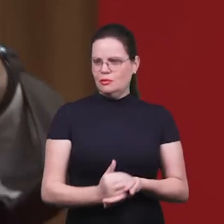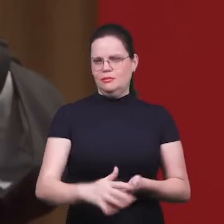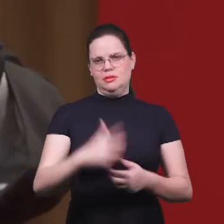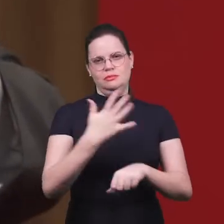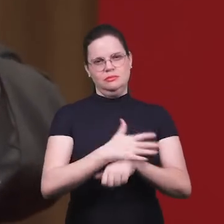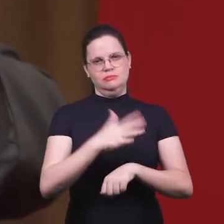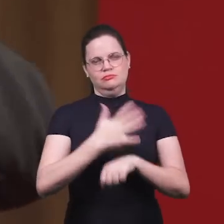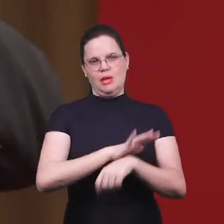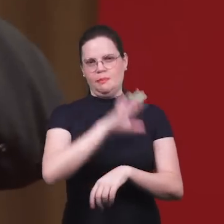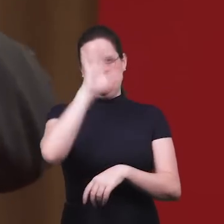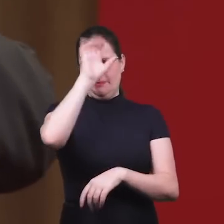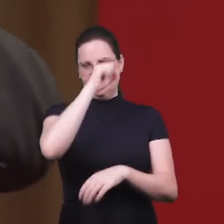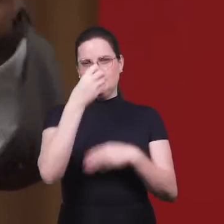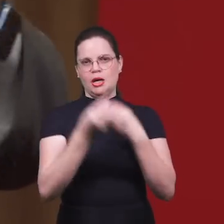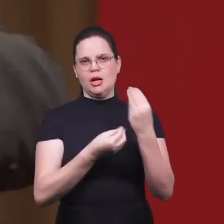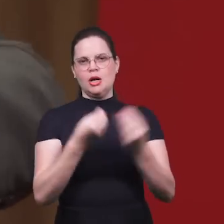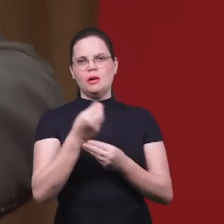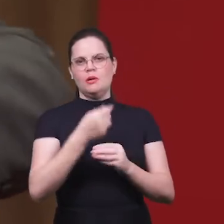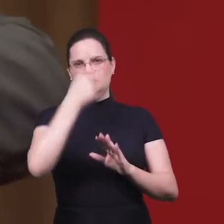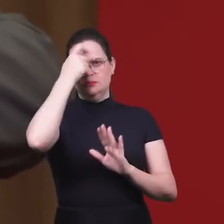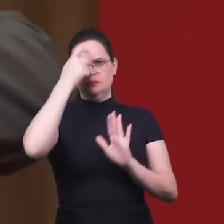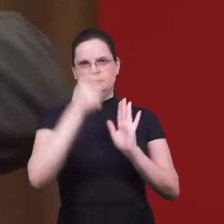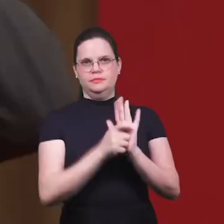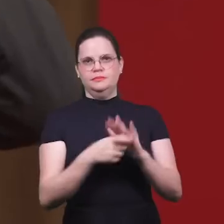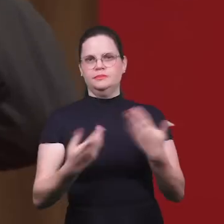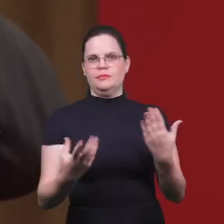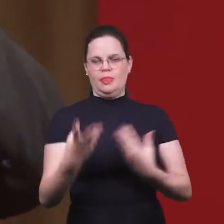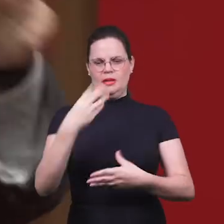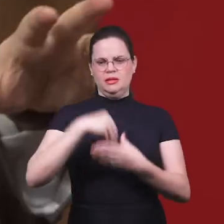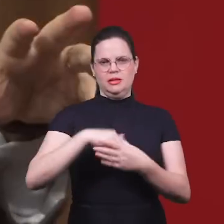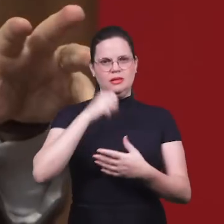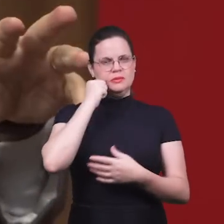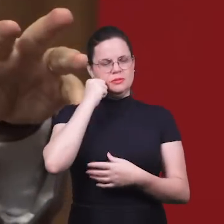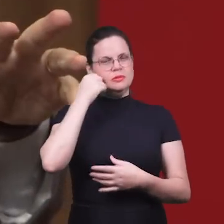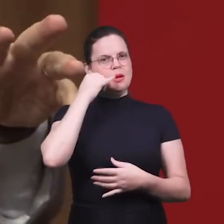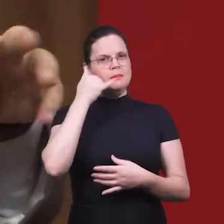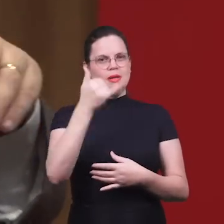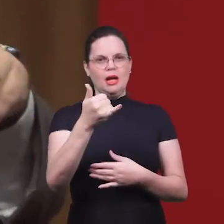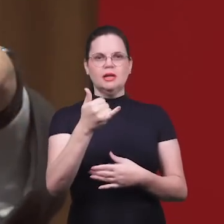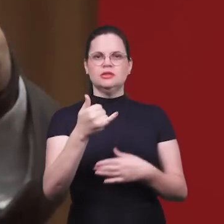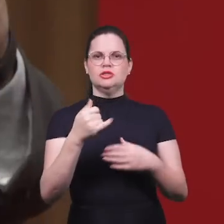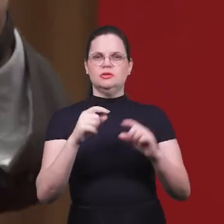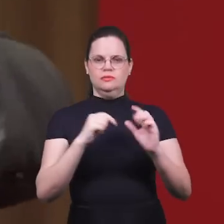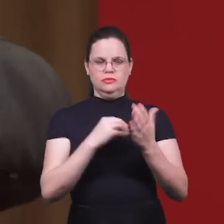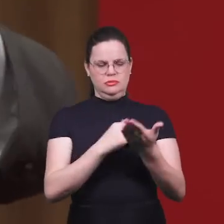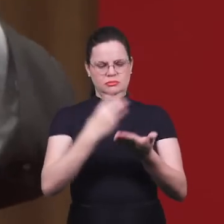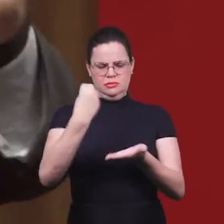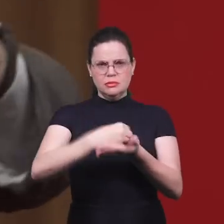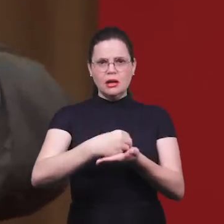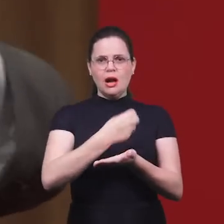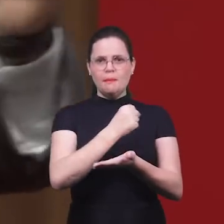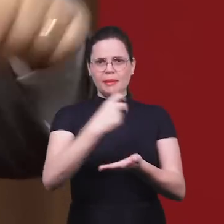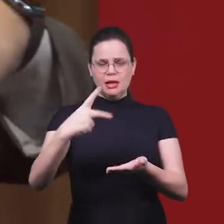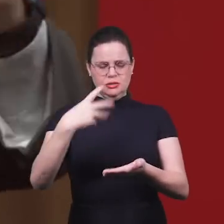depender. E aí, começa instalando, que seja o ChatGPT ou qualquer inteligência artificial, e começa a praticar, a brincar, a